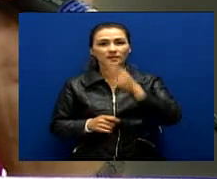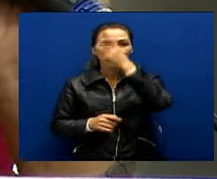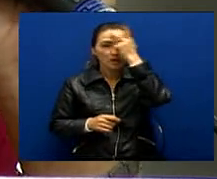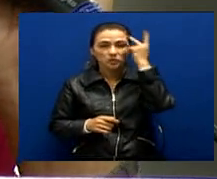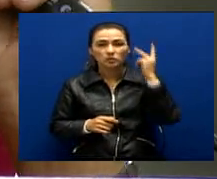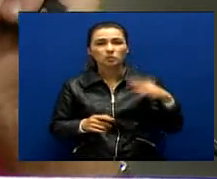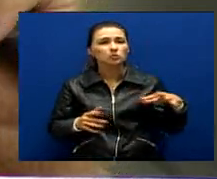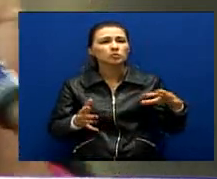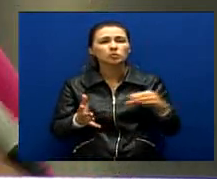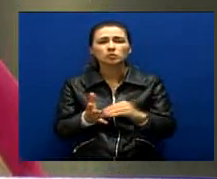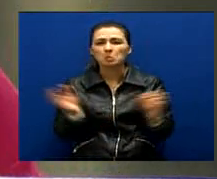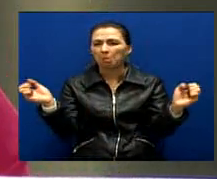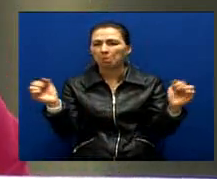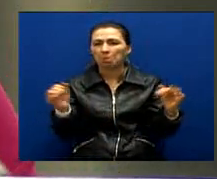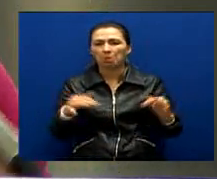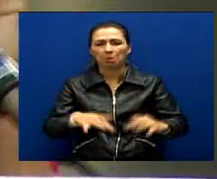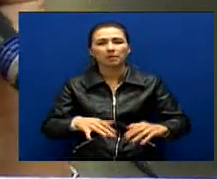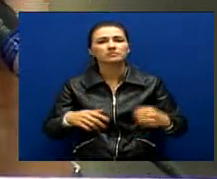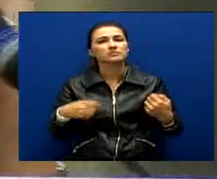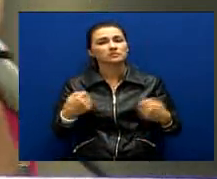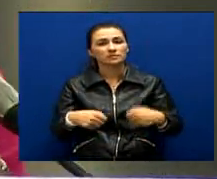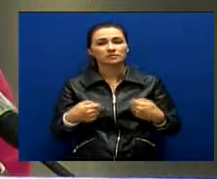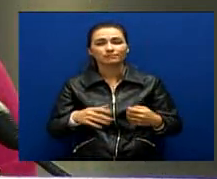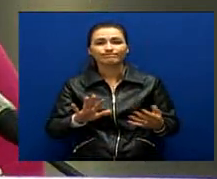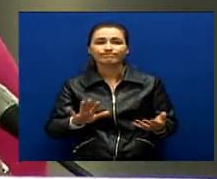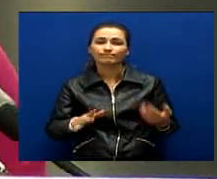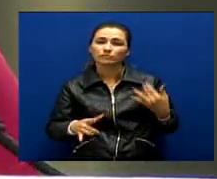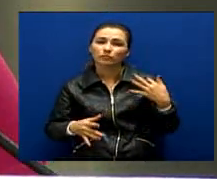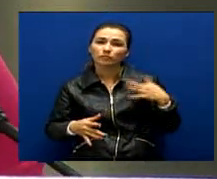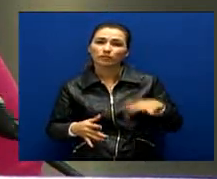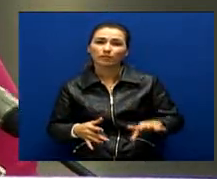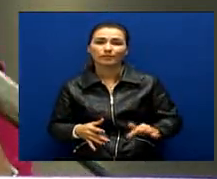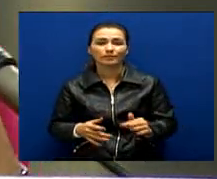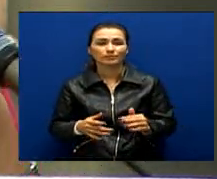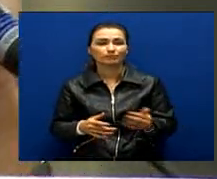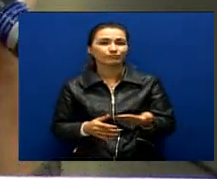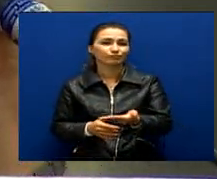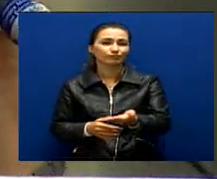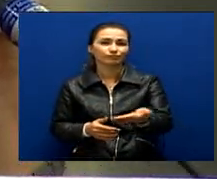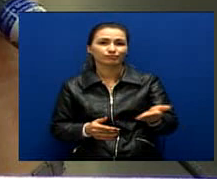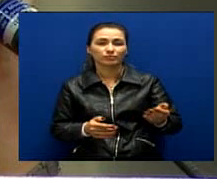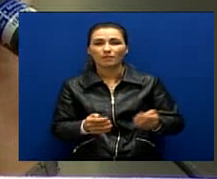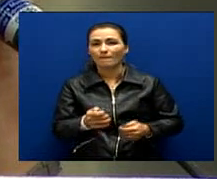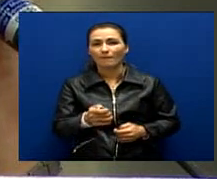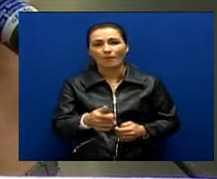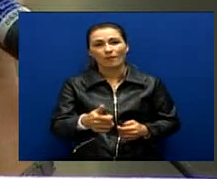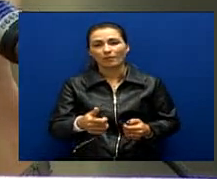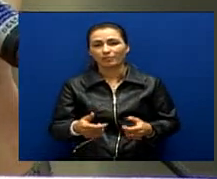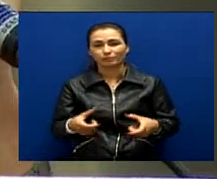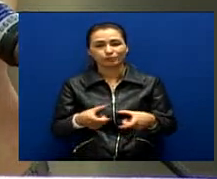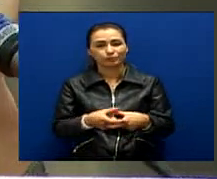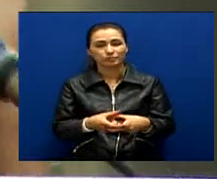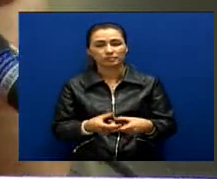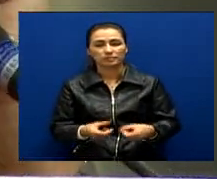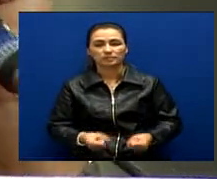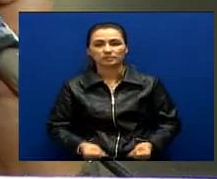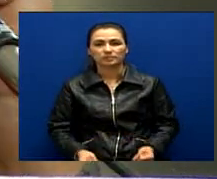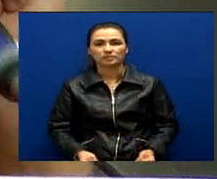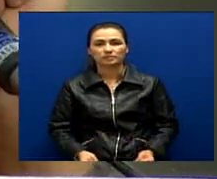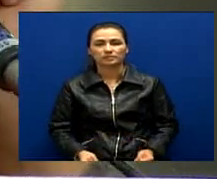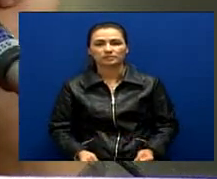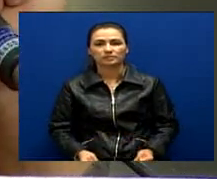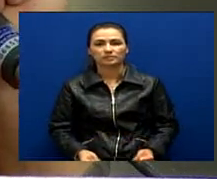estar participando infelizmente nós não temos aí a presença do povo e que deveria estar na casa